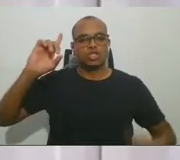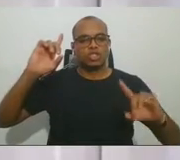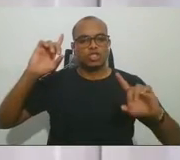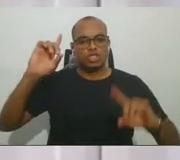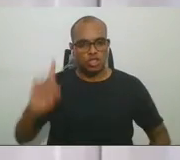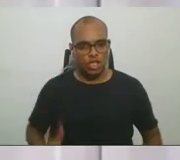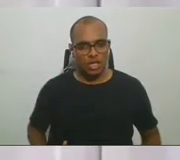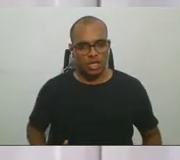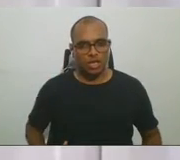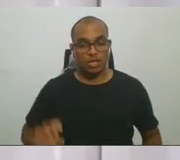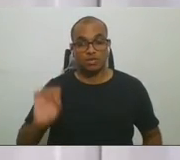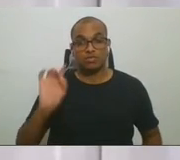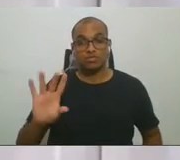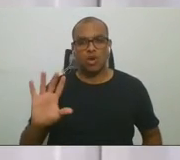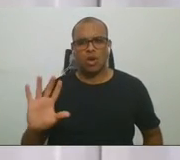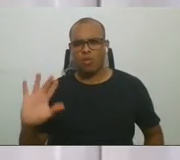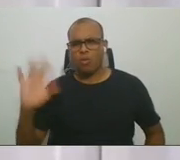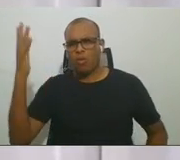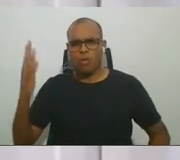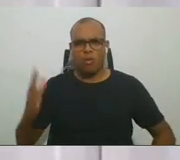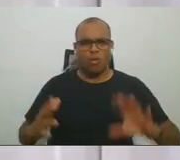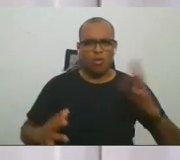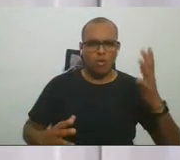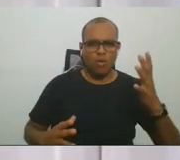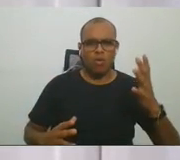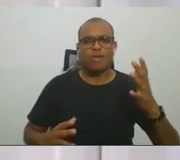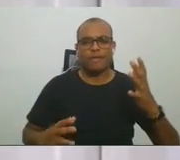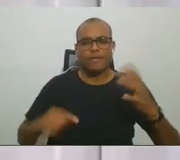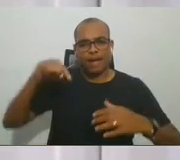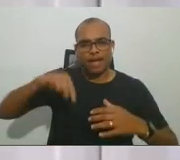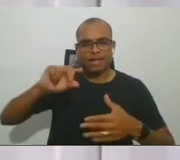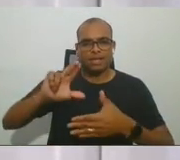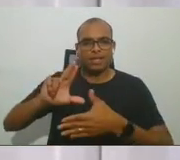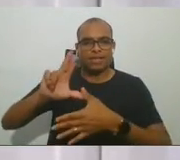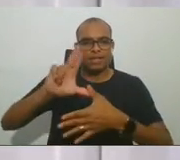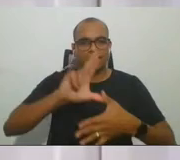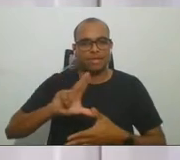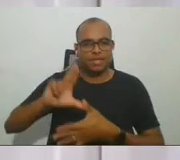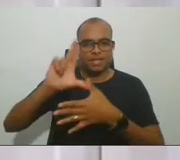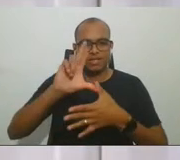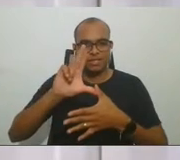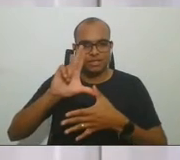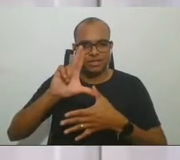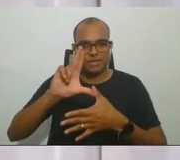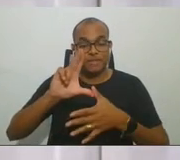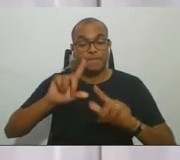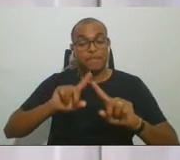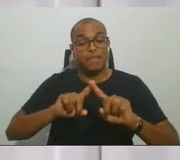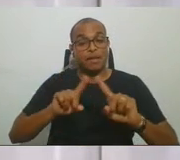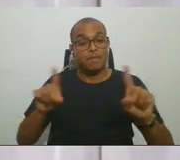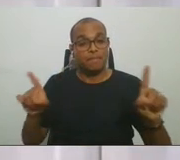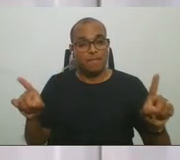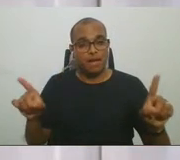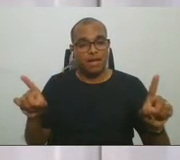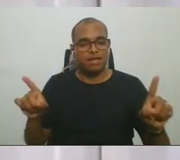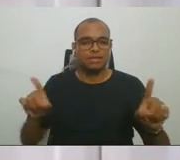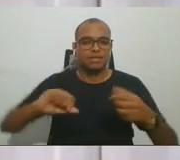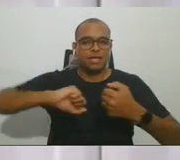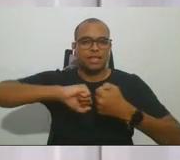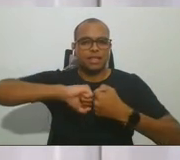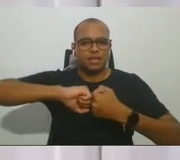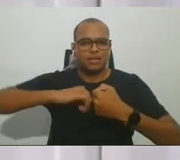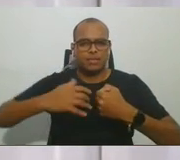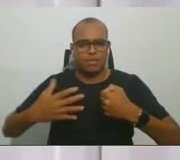acontecimentos funestos do Cone Sul da América Latina. Mas a descontinuação das